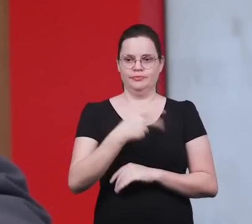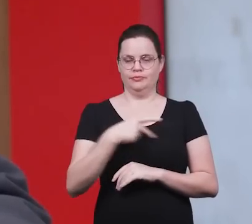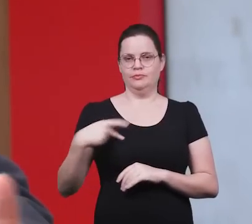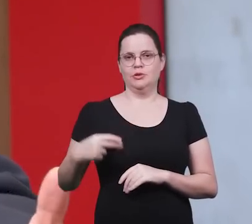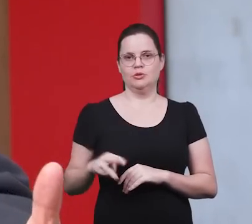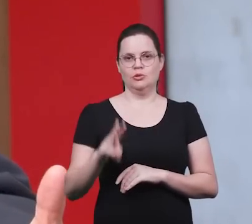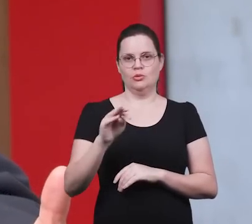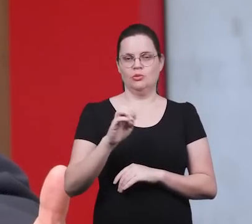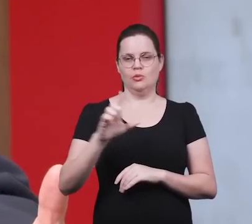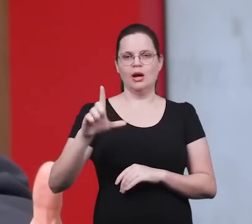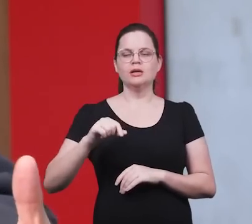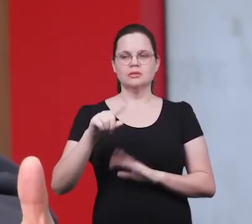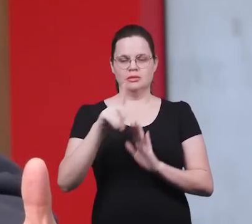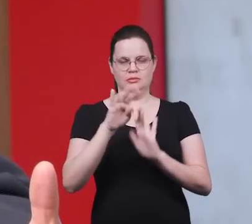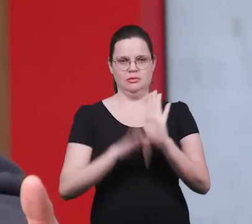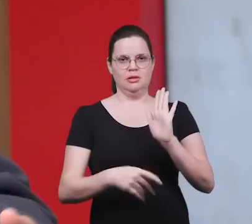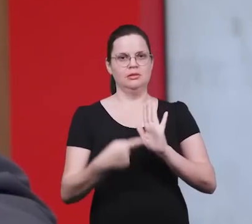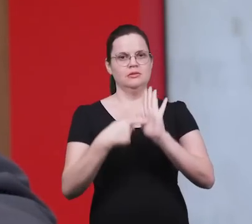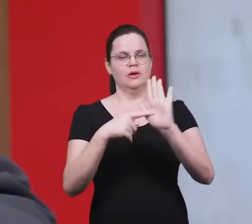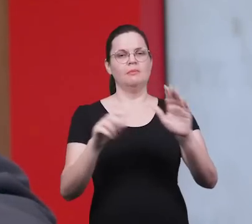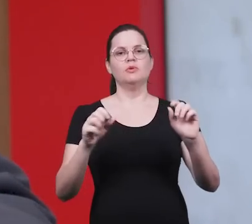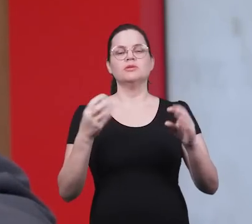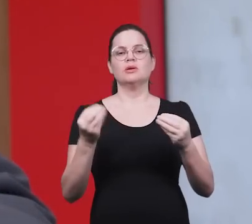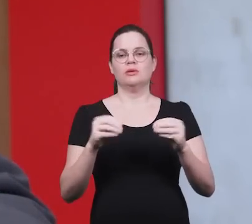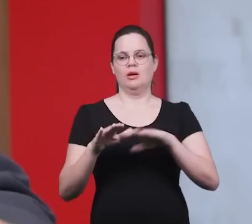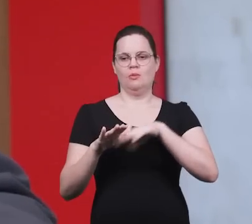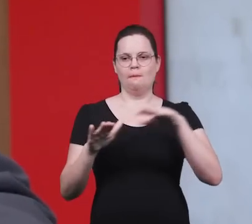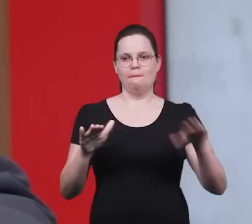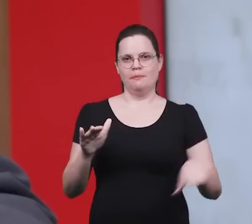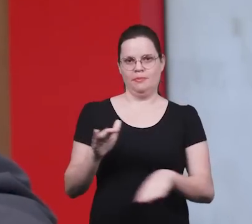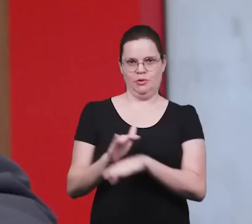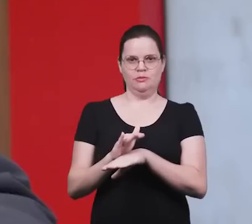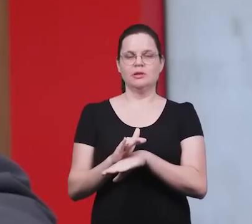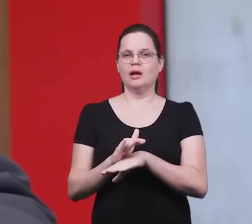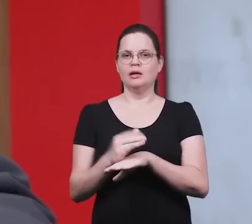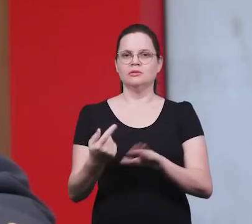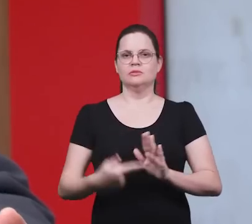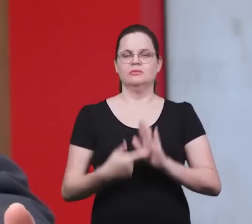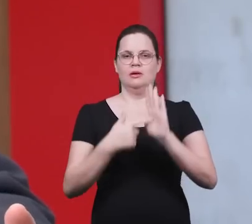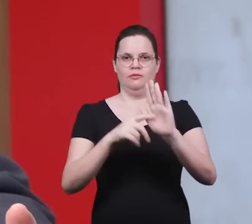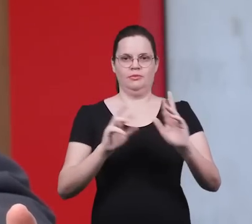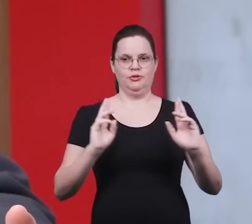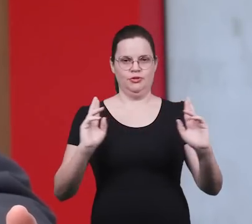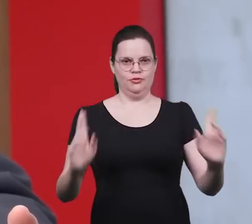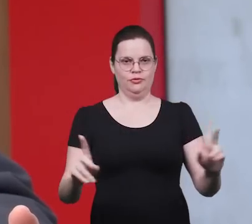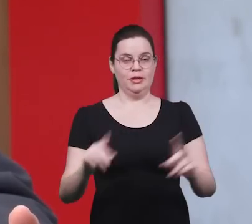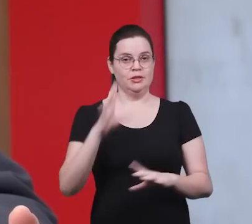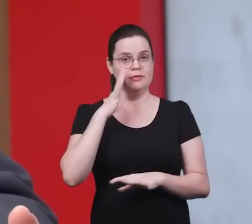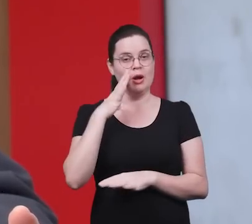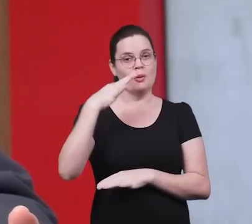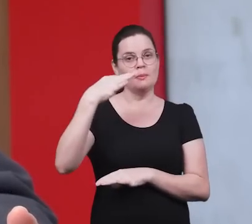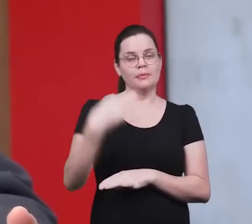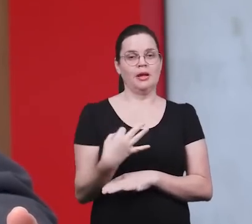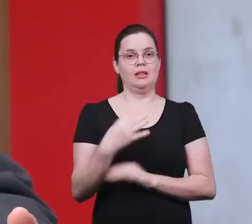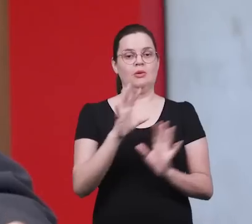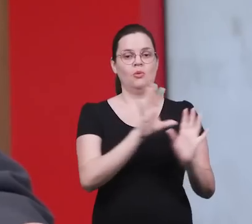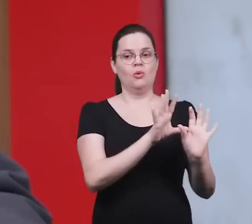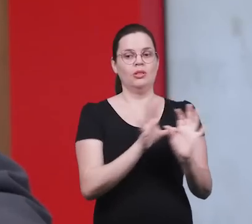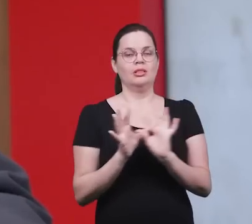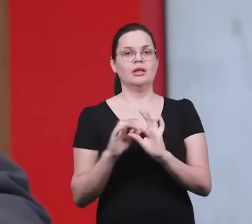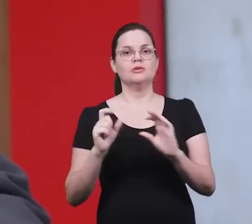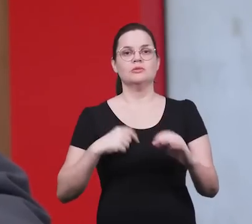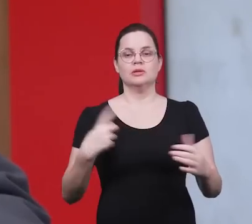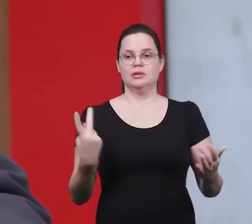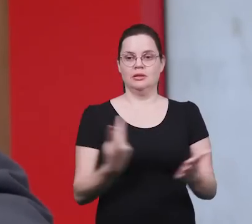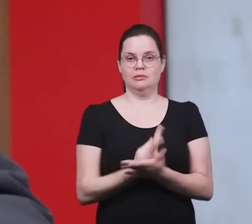Wallace. Ele vai nos mostrar a humildade diante de Deus de uma forma extrema. Vamos compreender o contexto do que